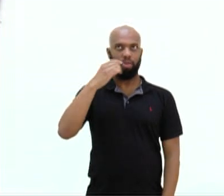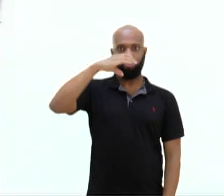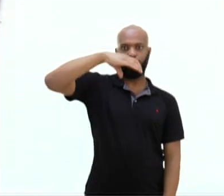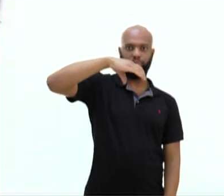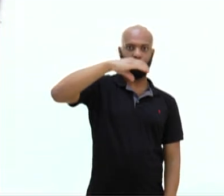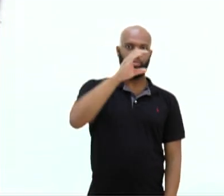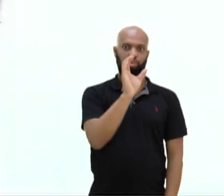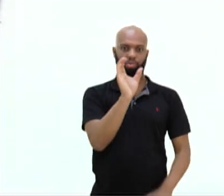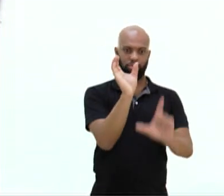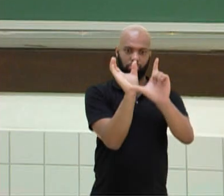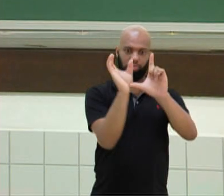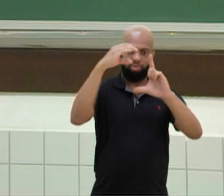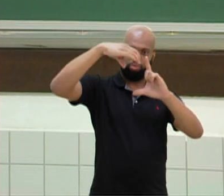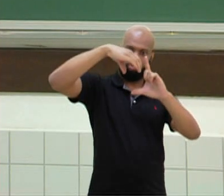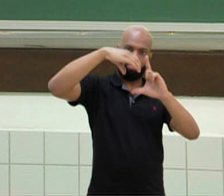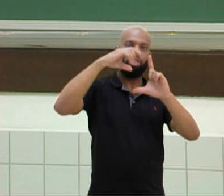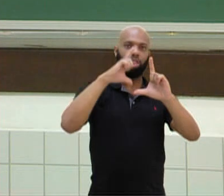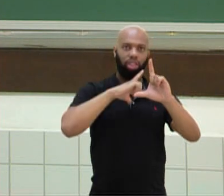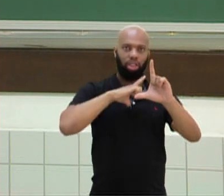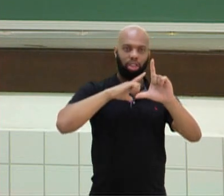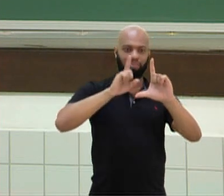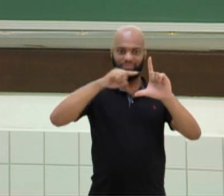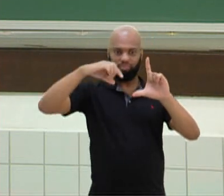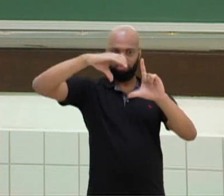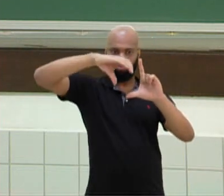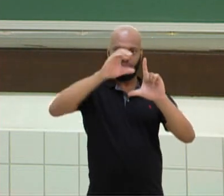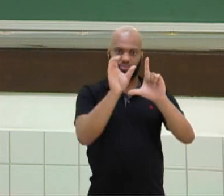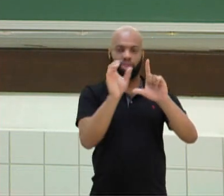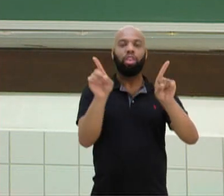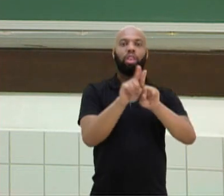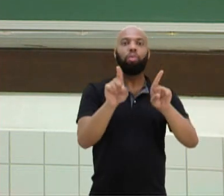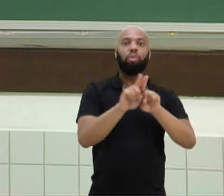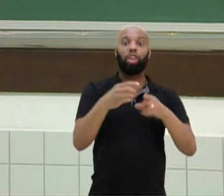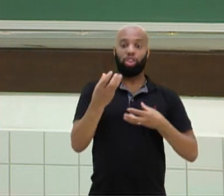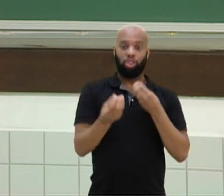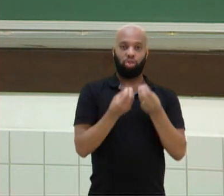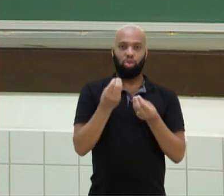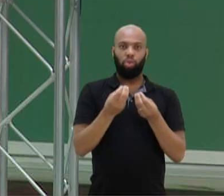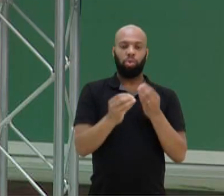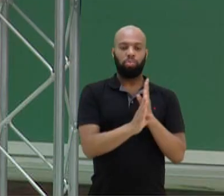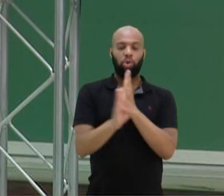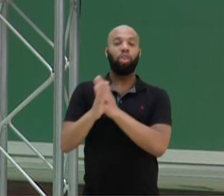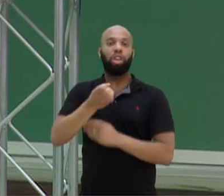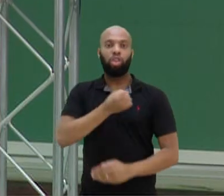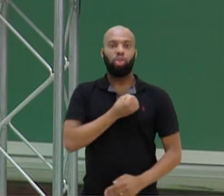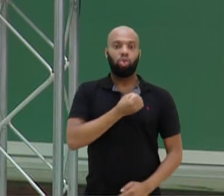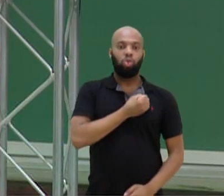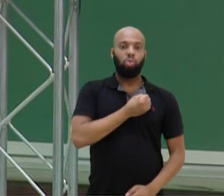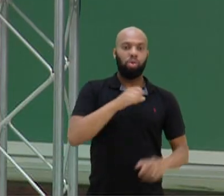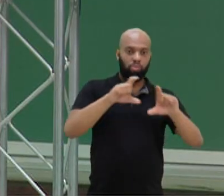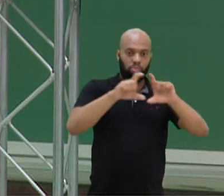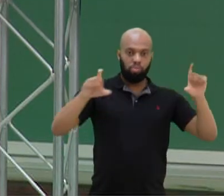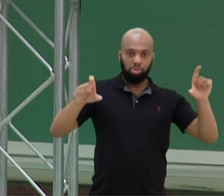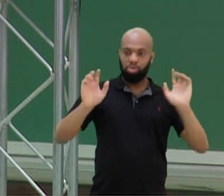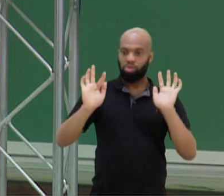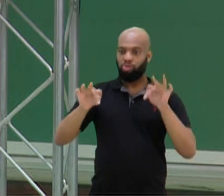esboço gráfico. A gente já falou das raízes de função, resolvida pela fórmula de Bhaskara, pelo soma e